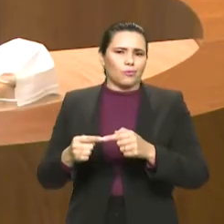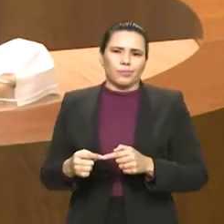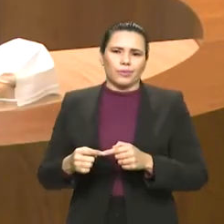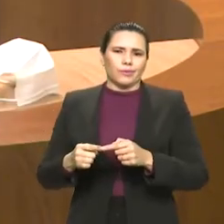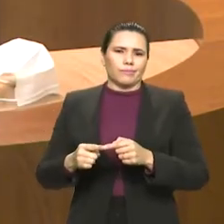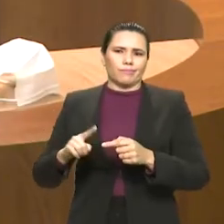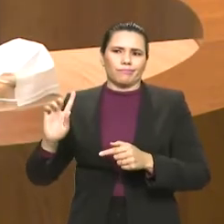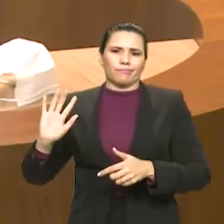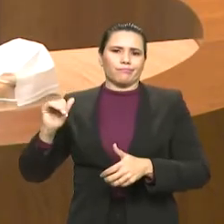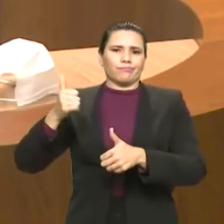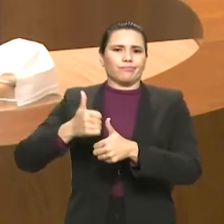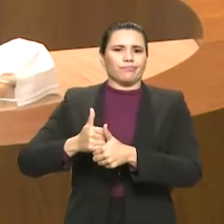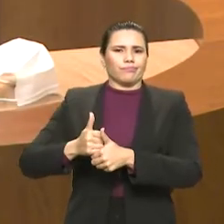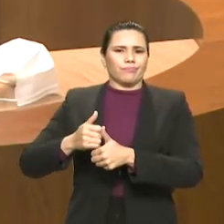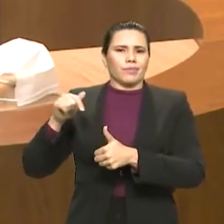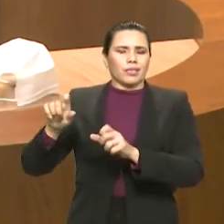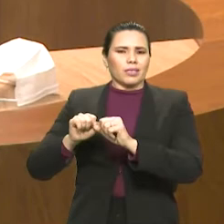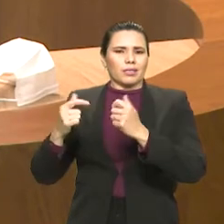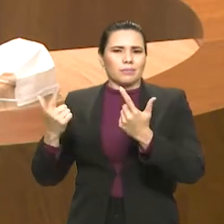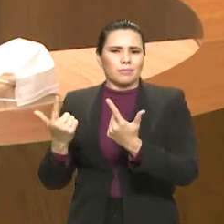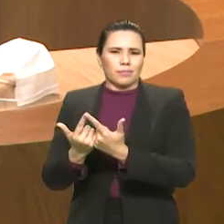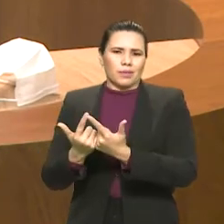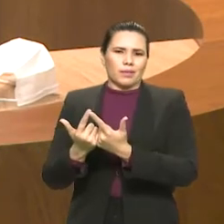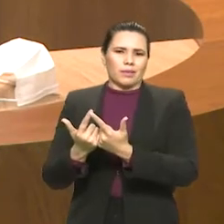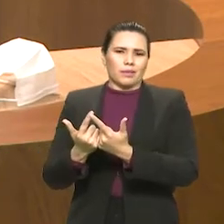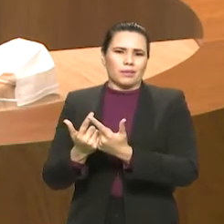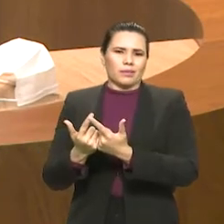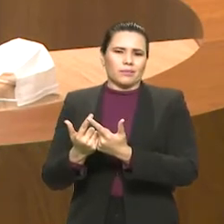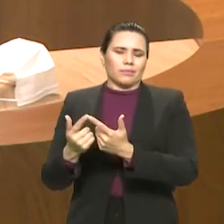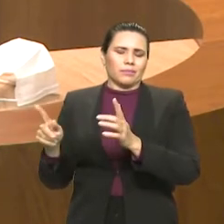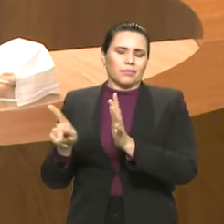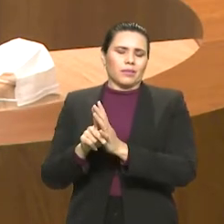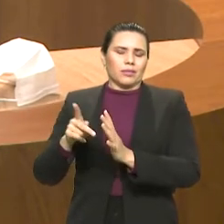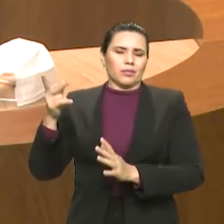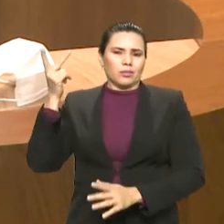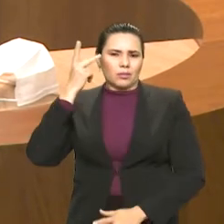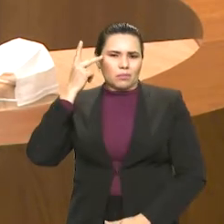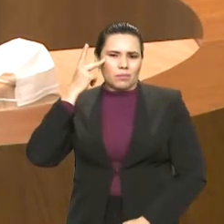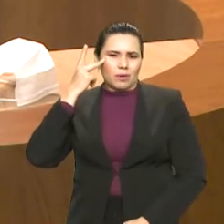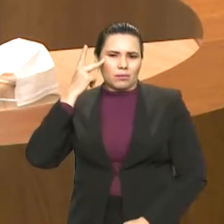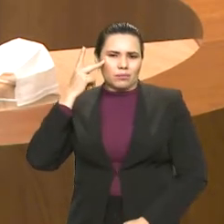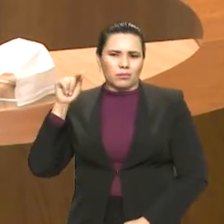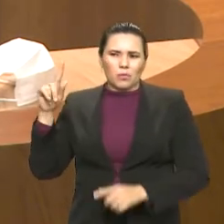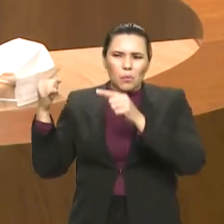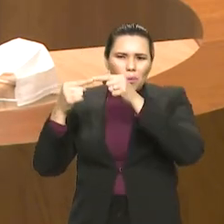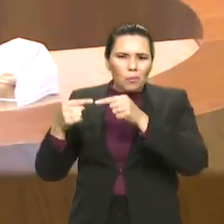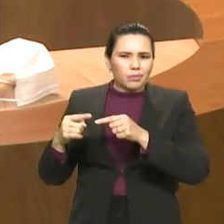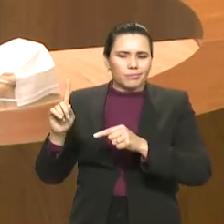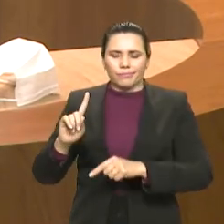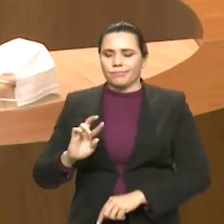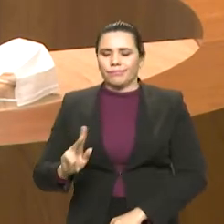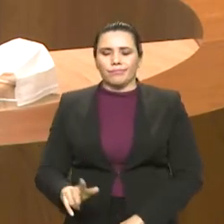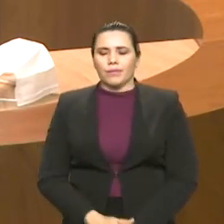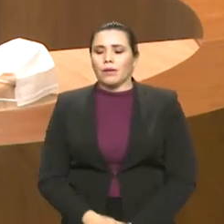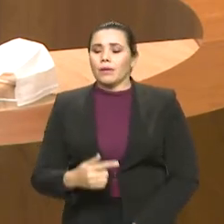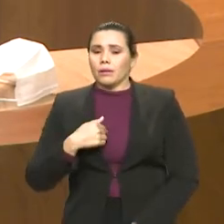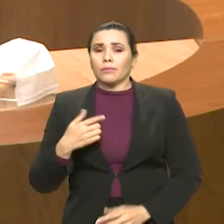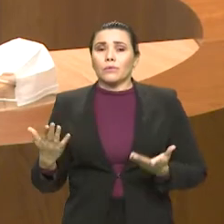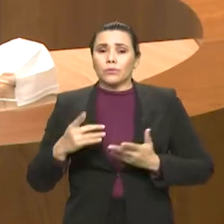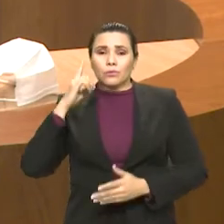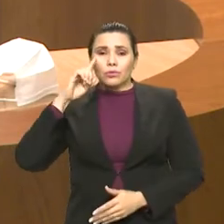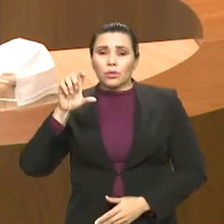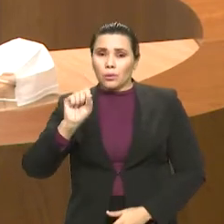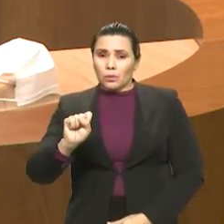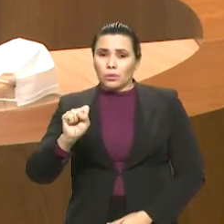mundo, nos unimos em uma só voz, nesse 8 de março, Dia Internacional da Mulher, para externar